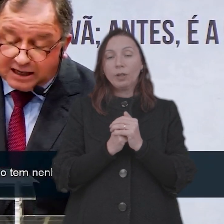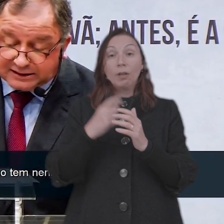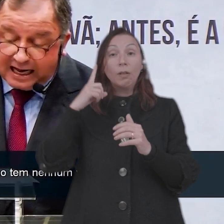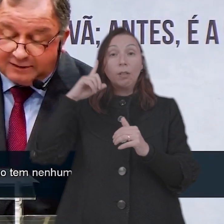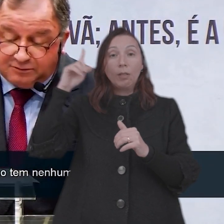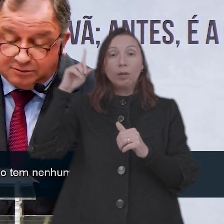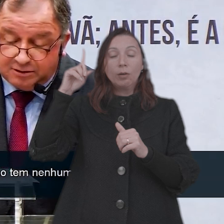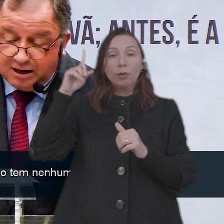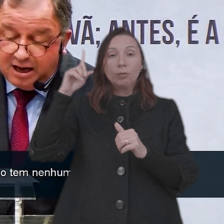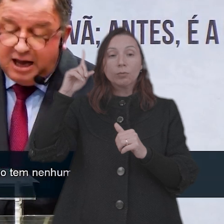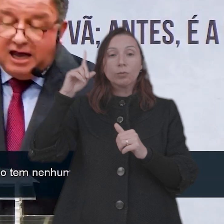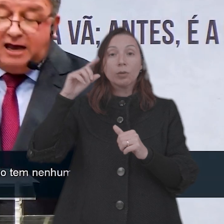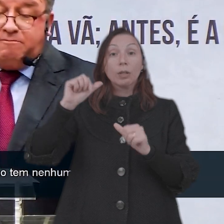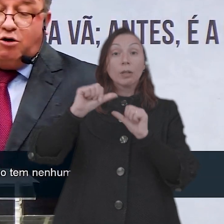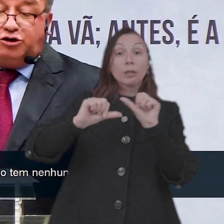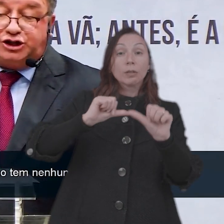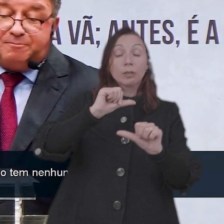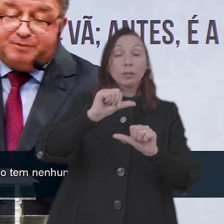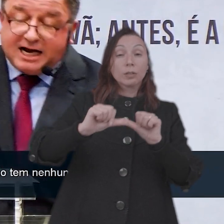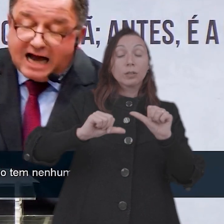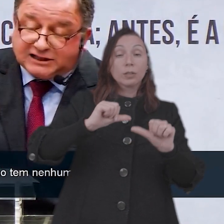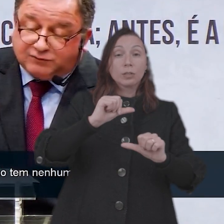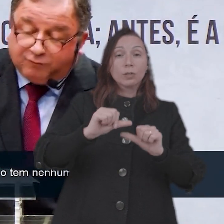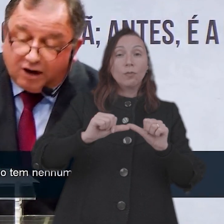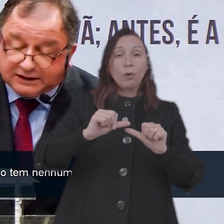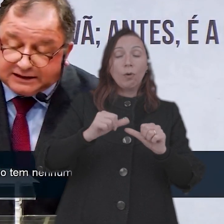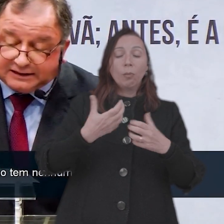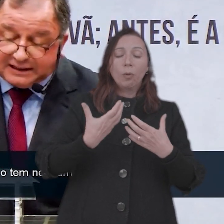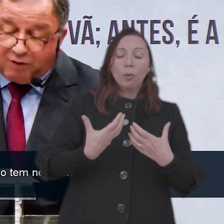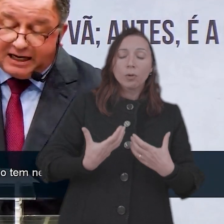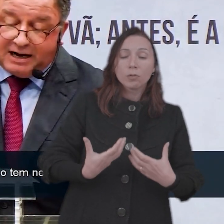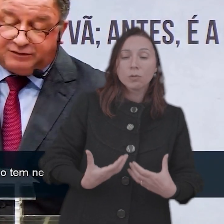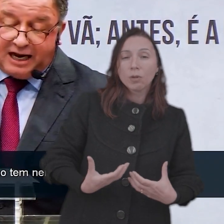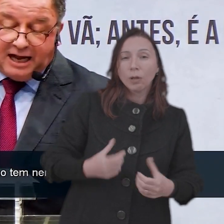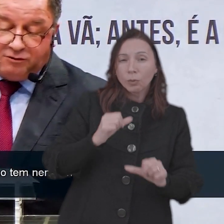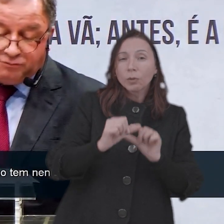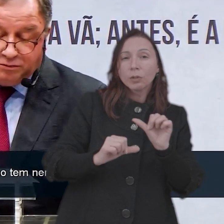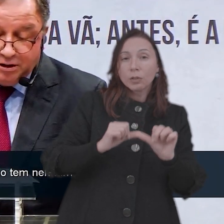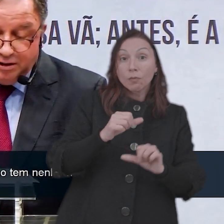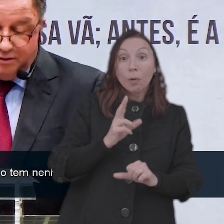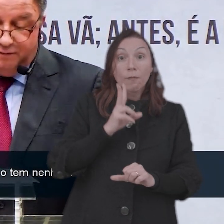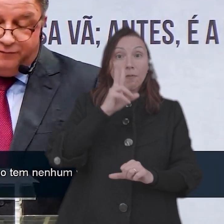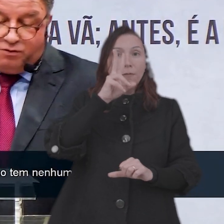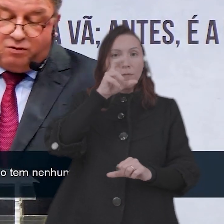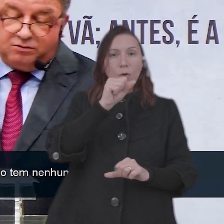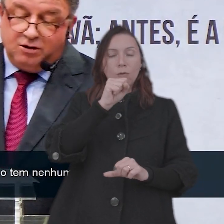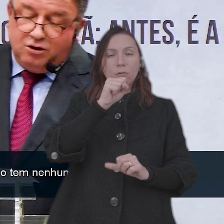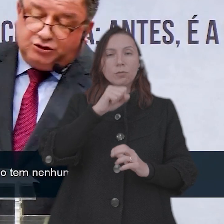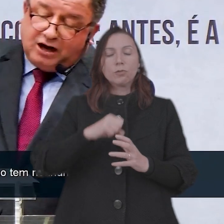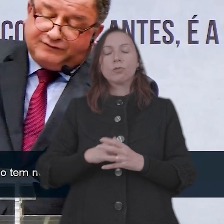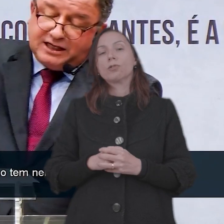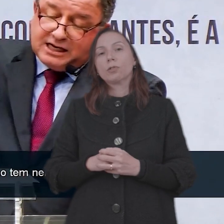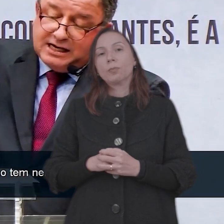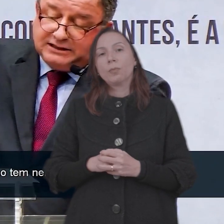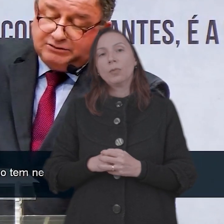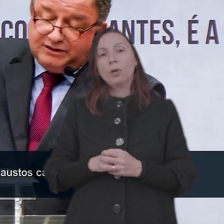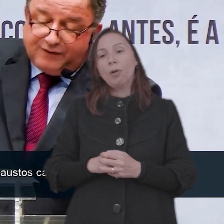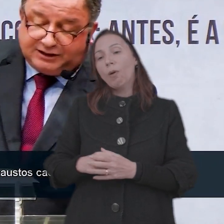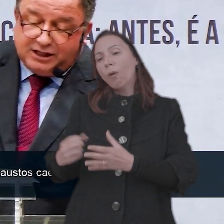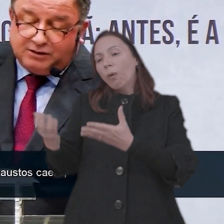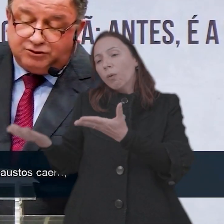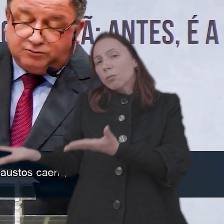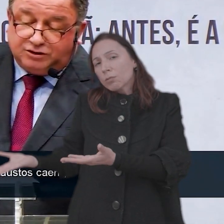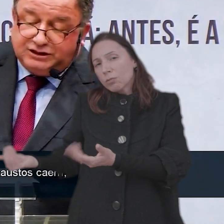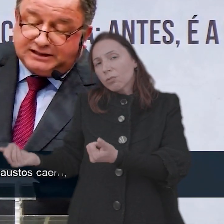forte ao cansado e multiplica as forças ao que não tem nenhum vigor. Os jovens se cansam e